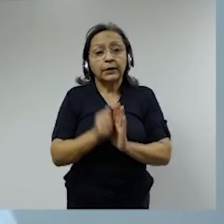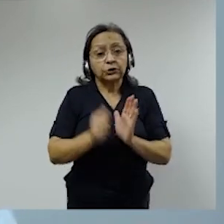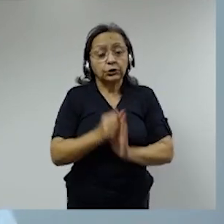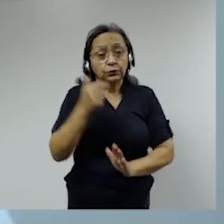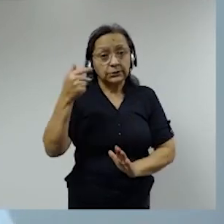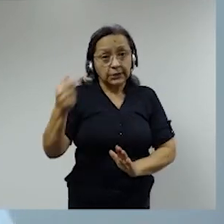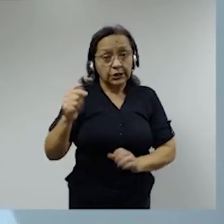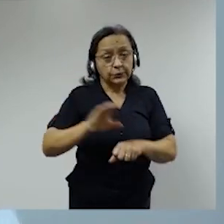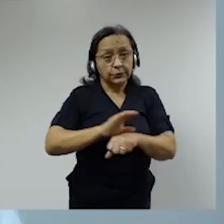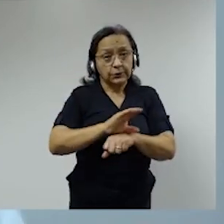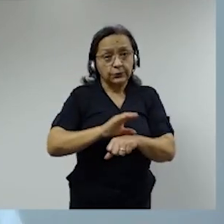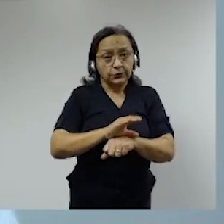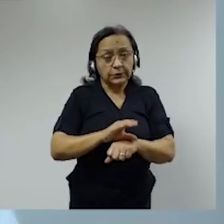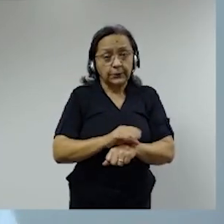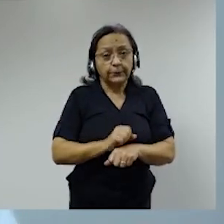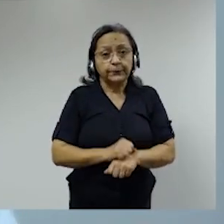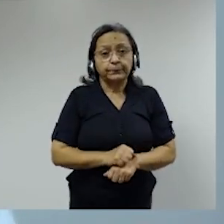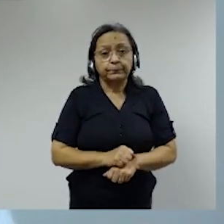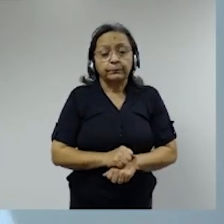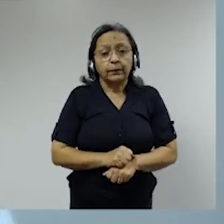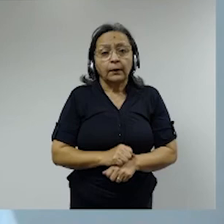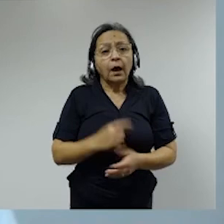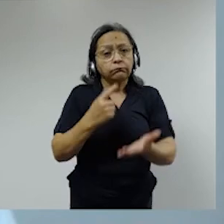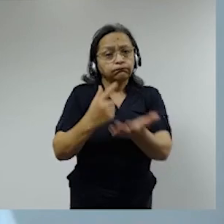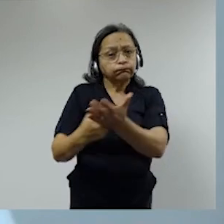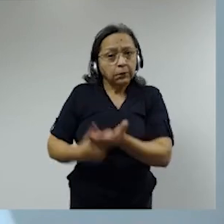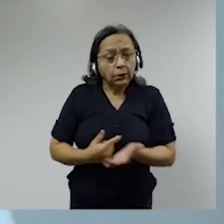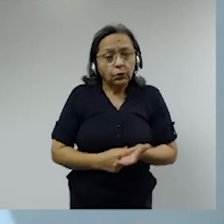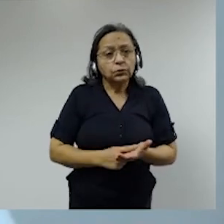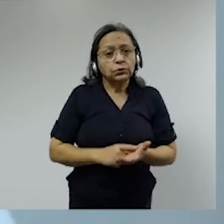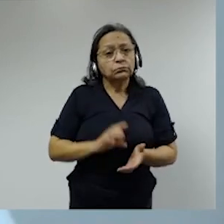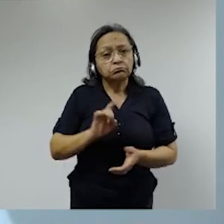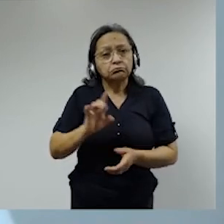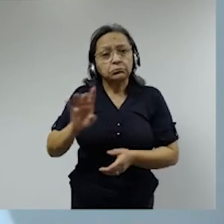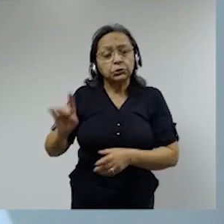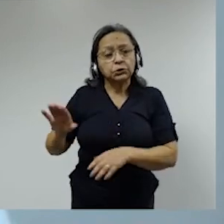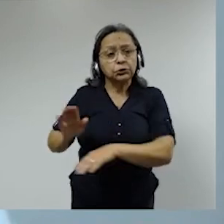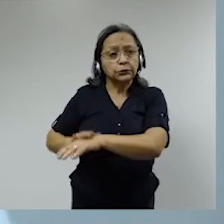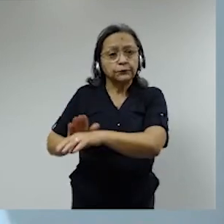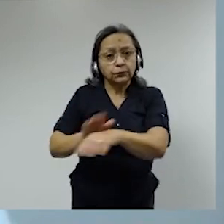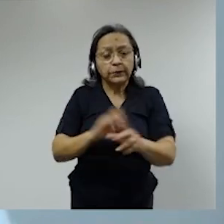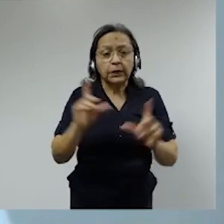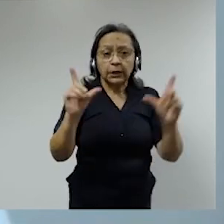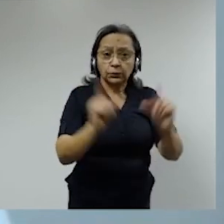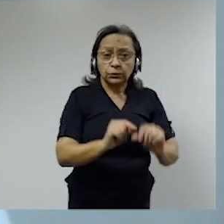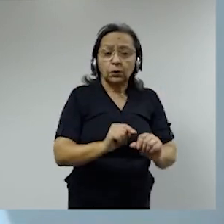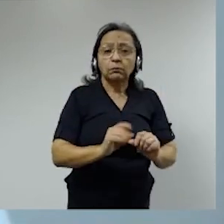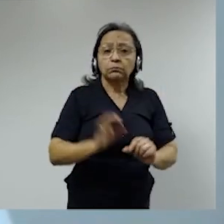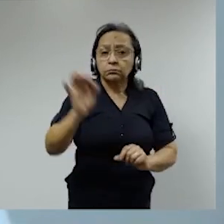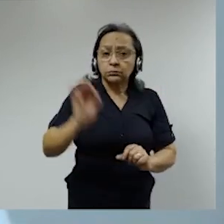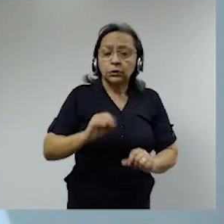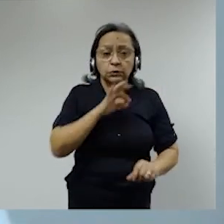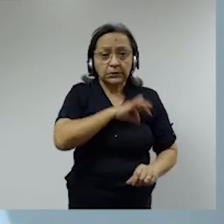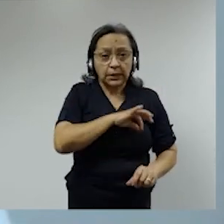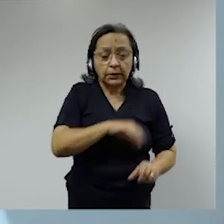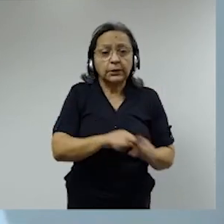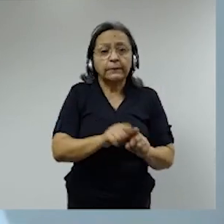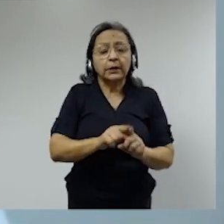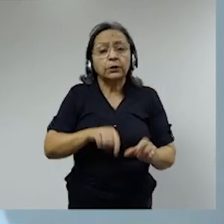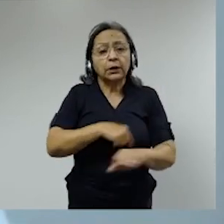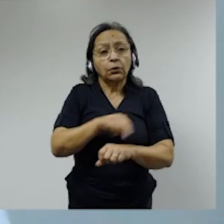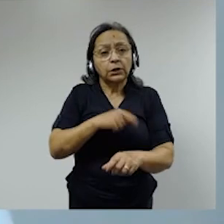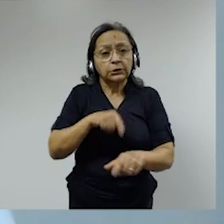7º da Constituição, acordos individuais para ajuste da redução proporcional de salário, jornada e da